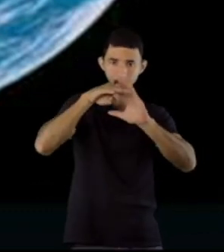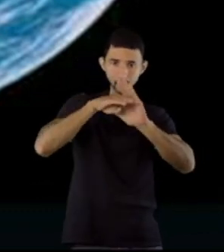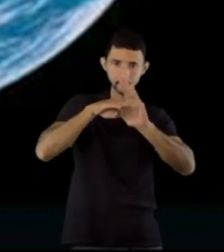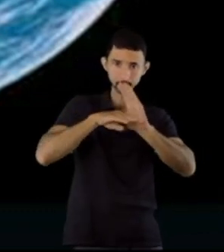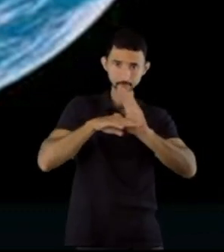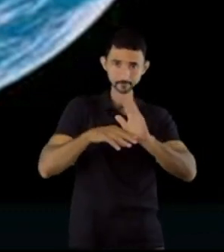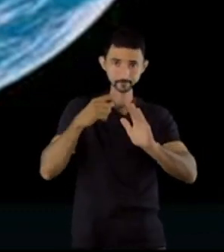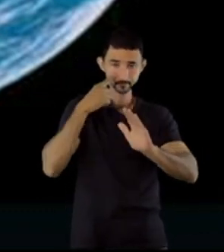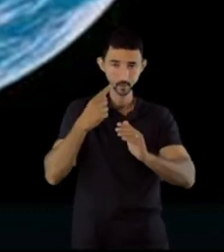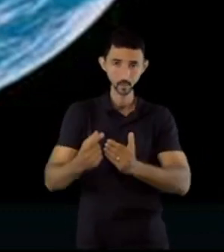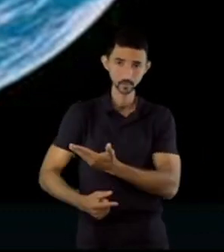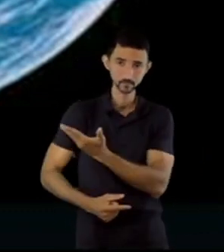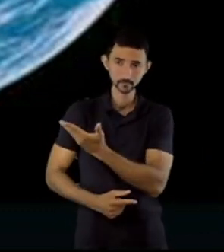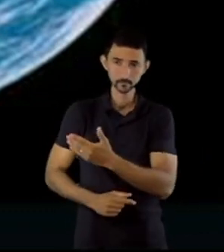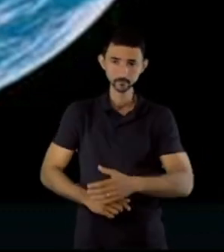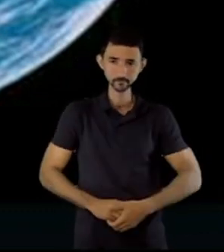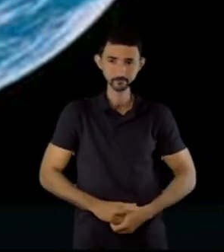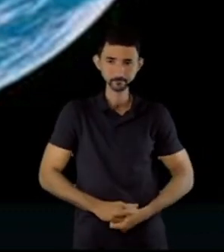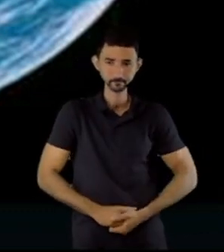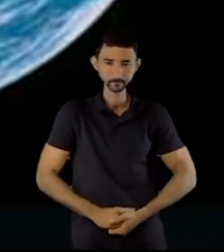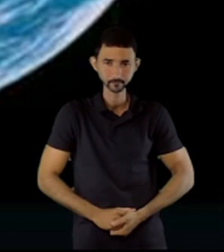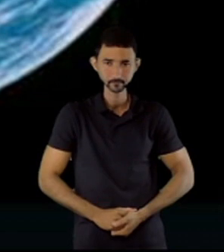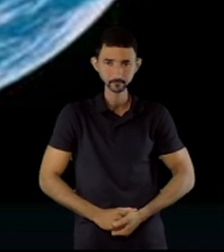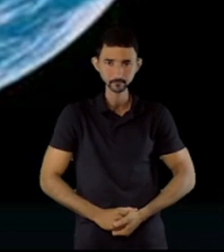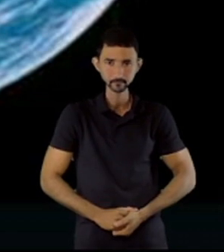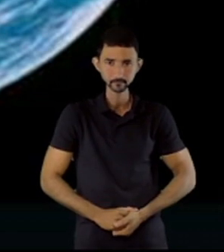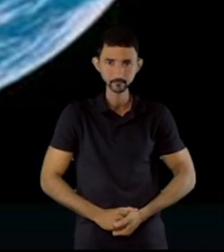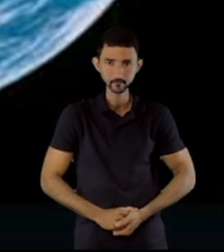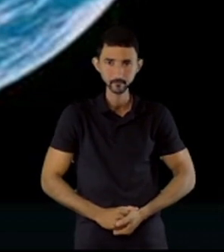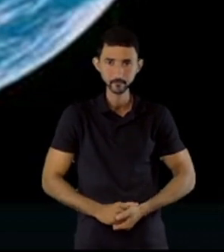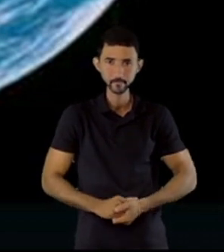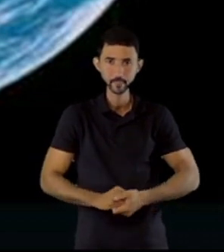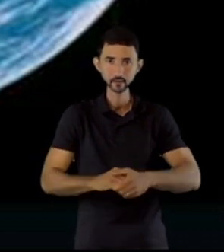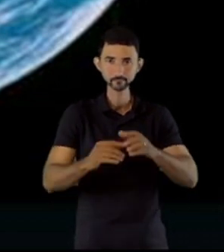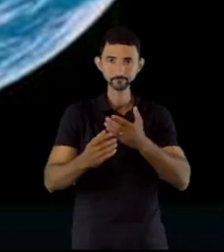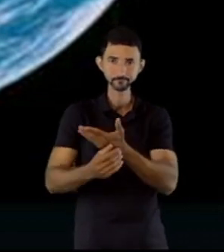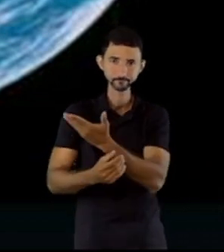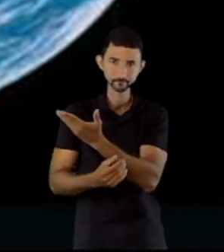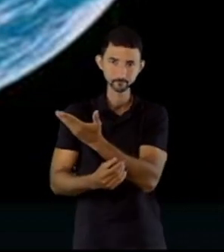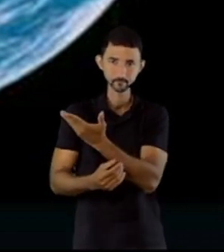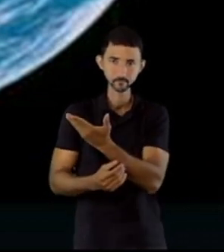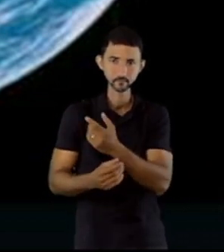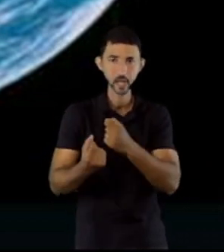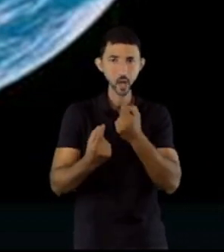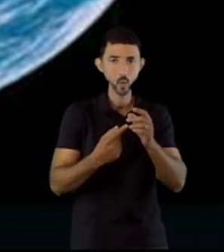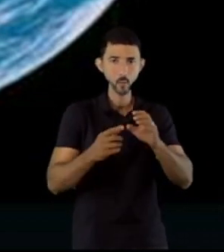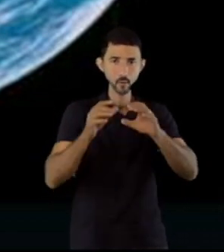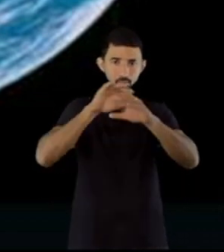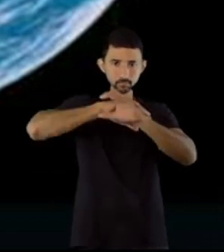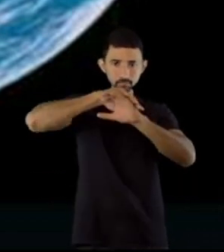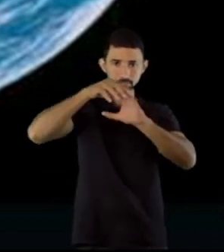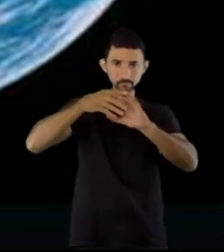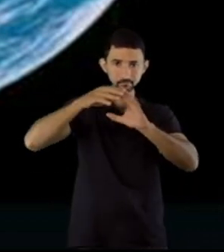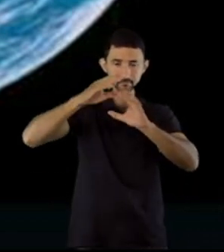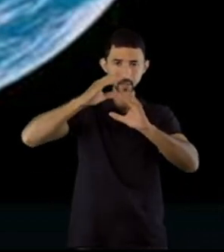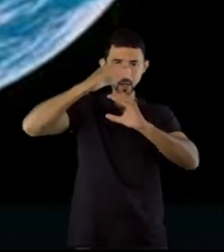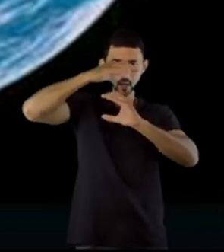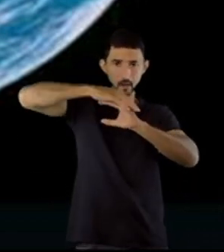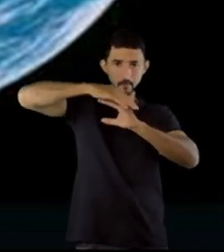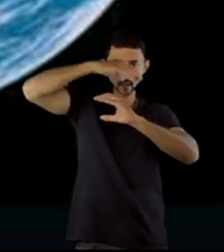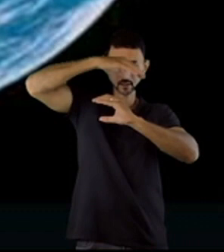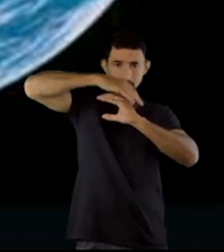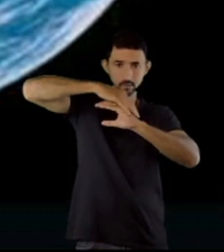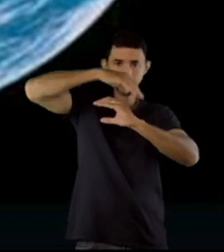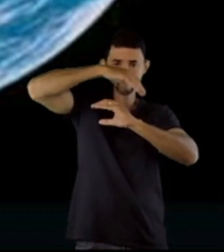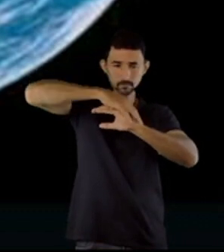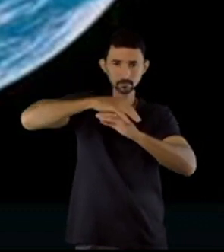Terra, propriamente ditas, né? Como você pode ver aí no slide, nós temos algumas camadas. Vamos falar um